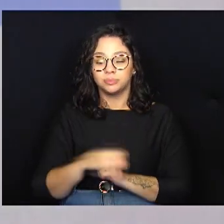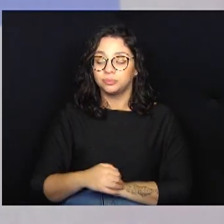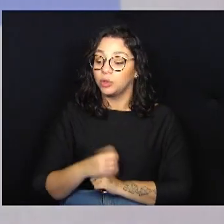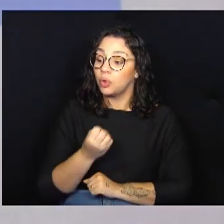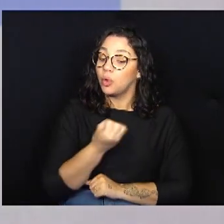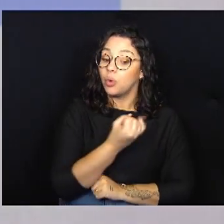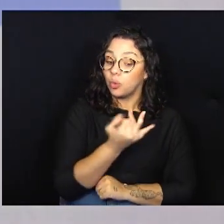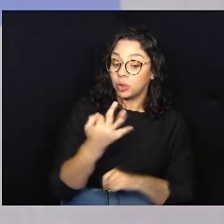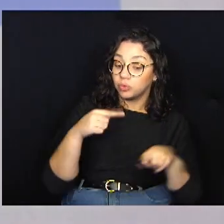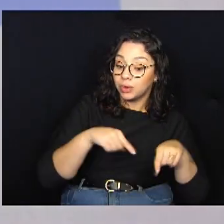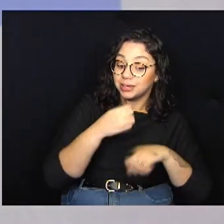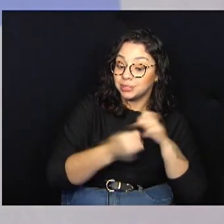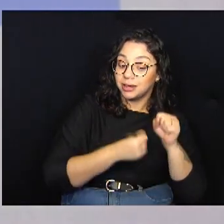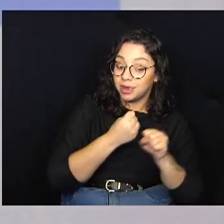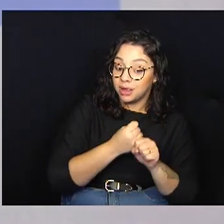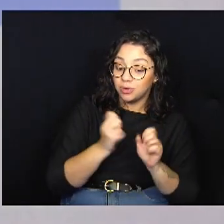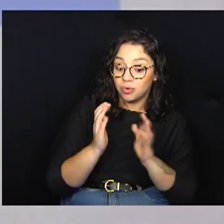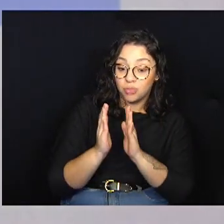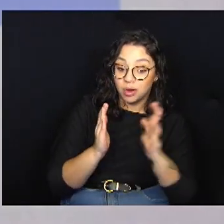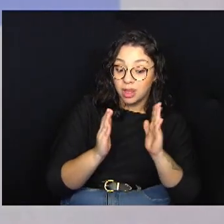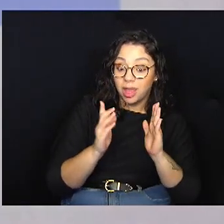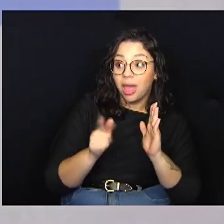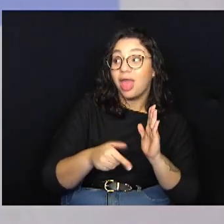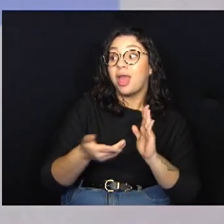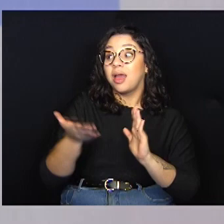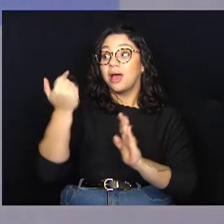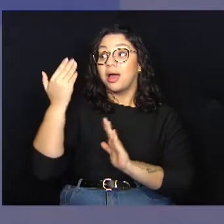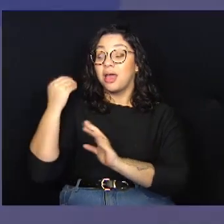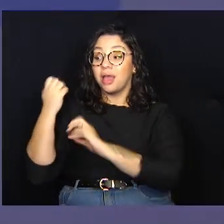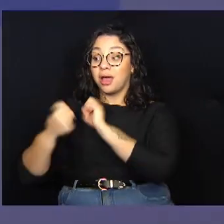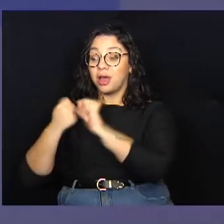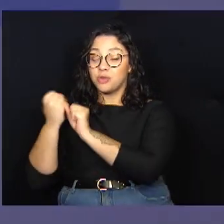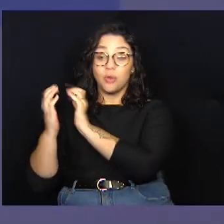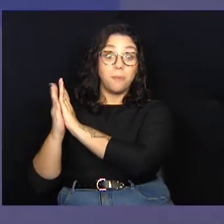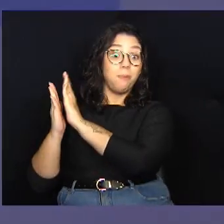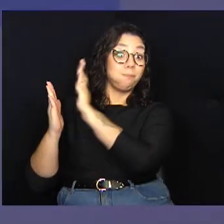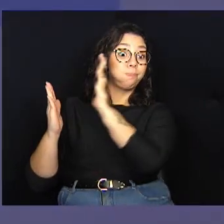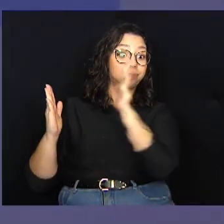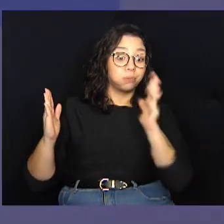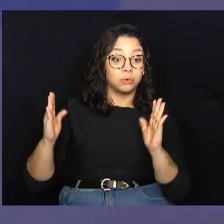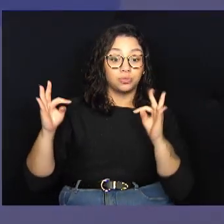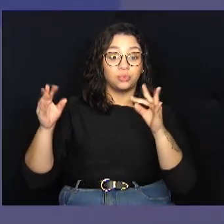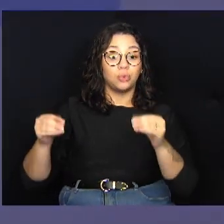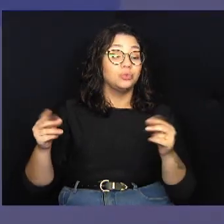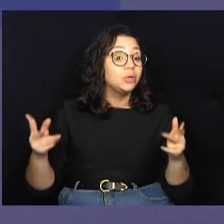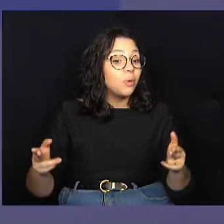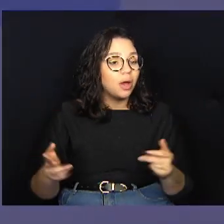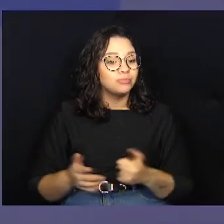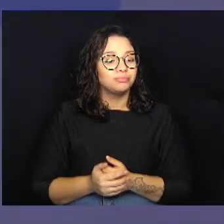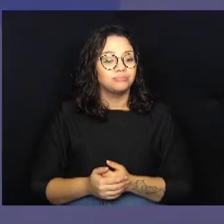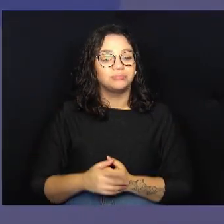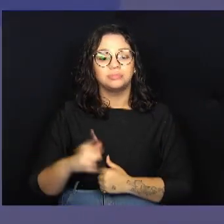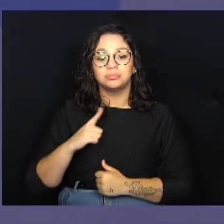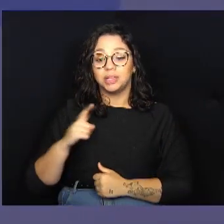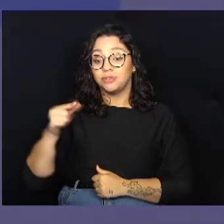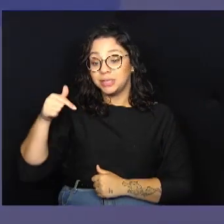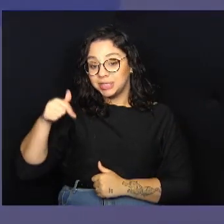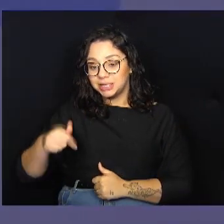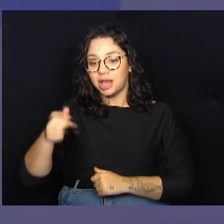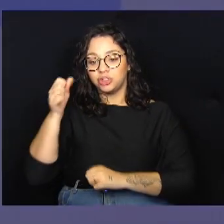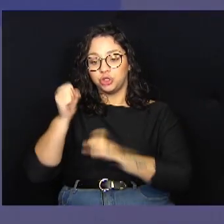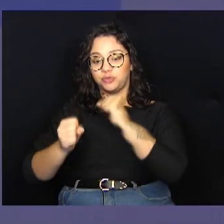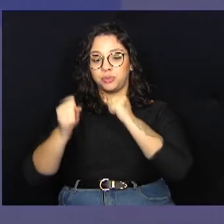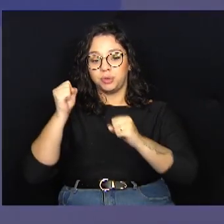ao apontado durante todo o ano de 2021. Em 2020, a metrópole teve 7